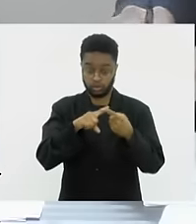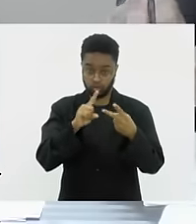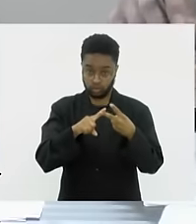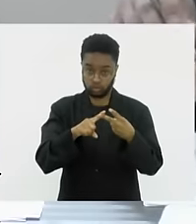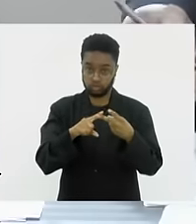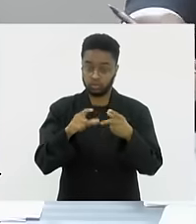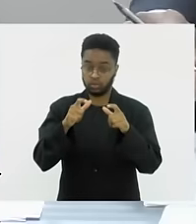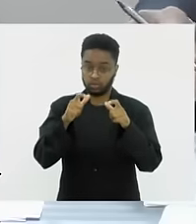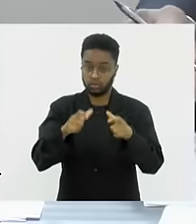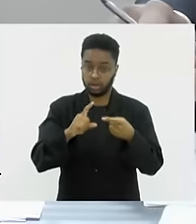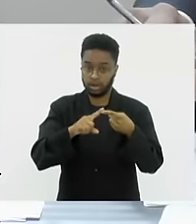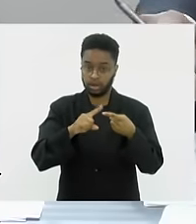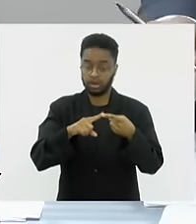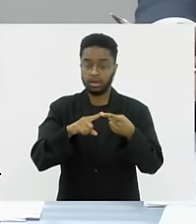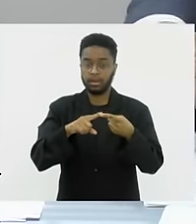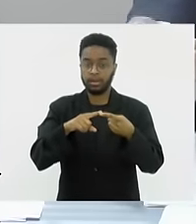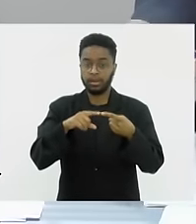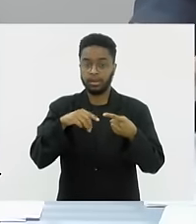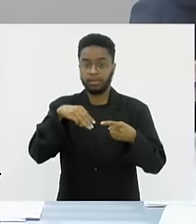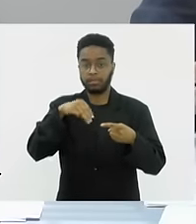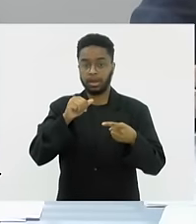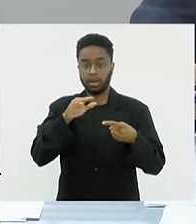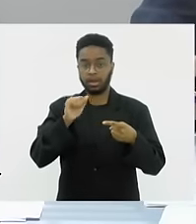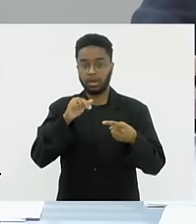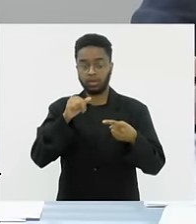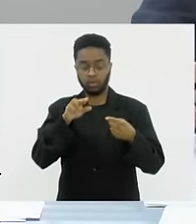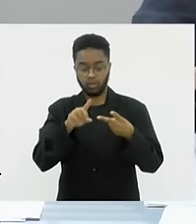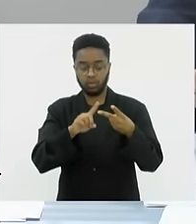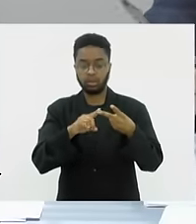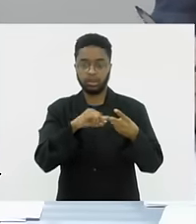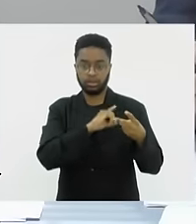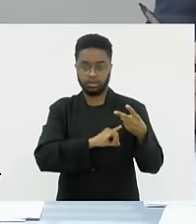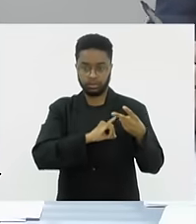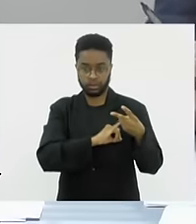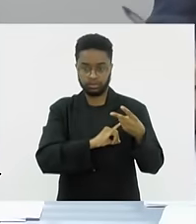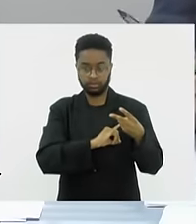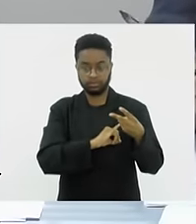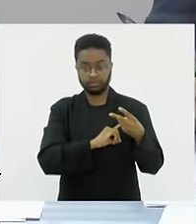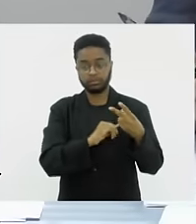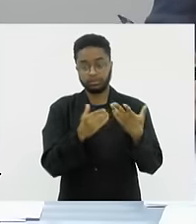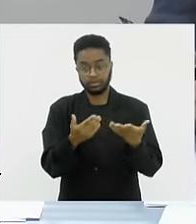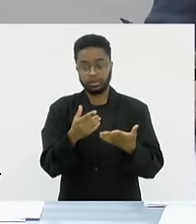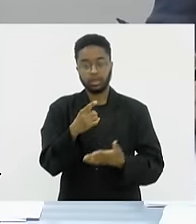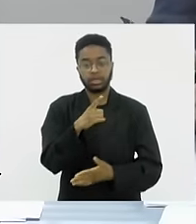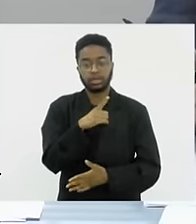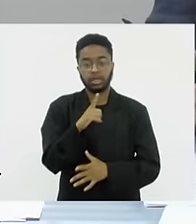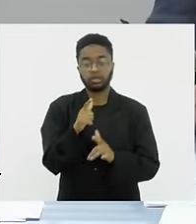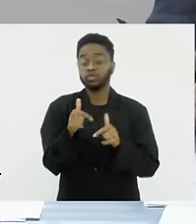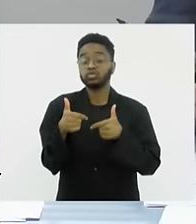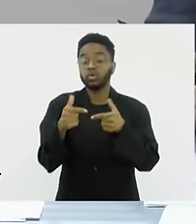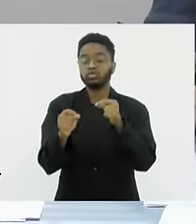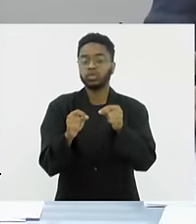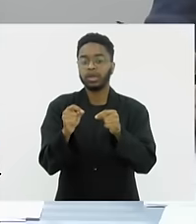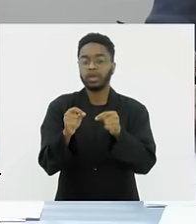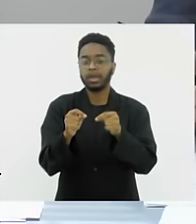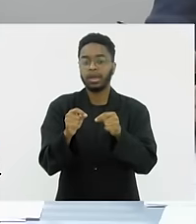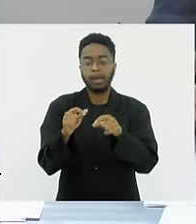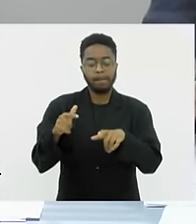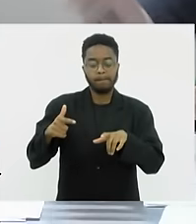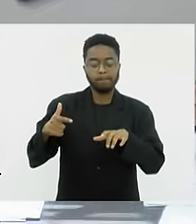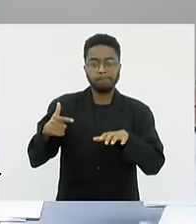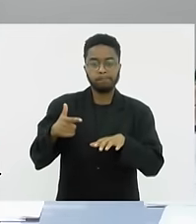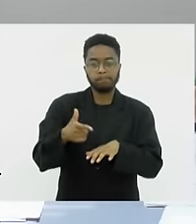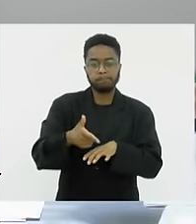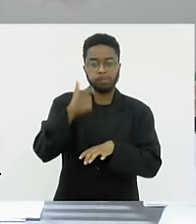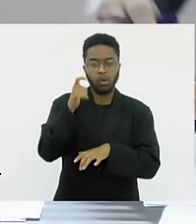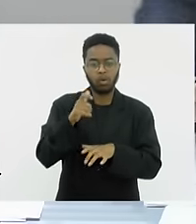Macacu, e um Itaboraí. Sim. O Itaboraí, por sorte, acertou no STEP. E o de